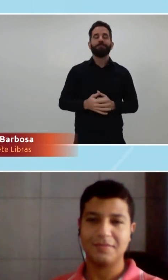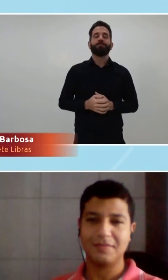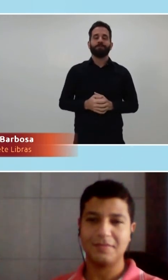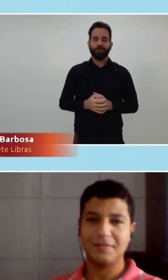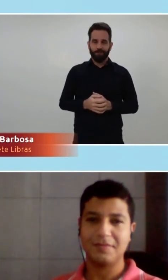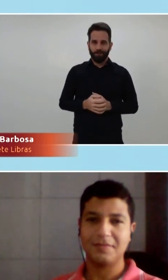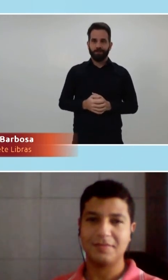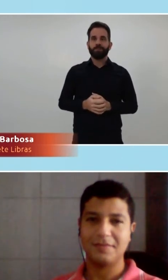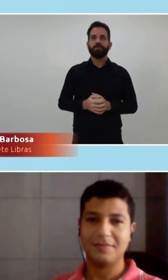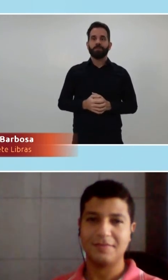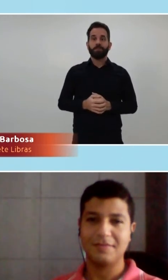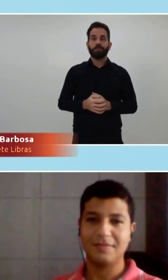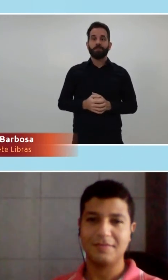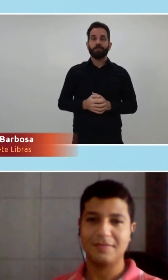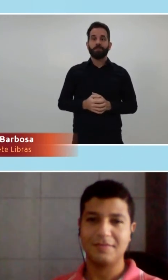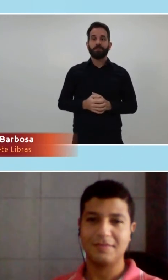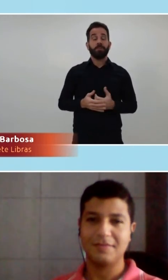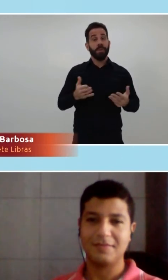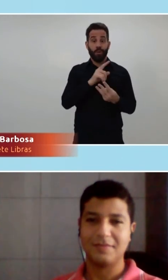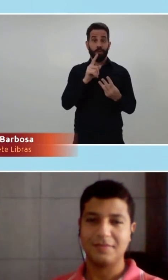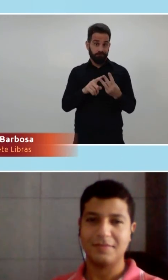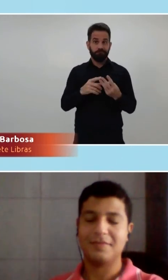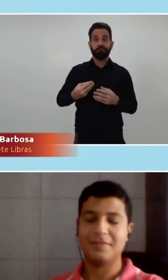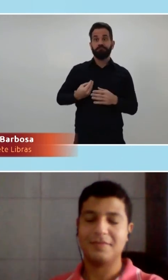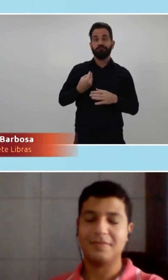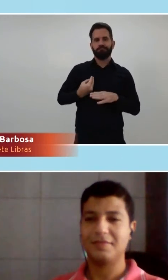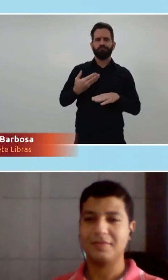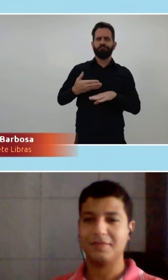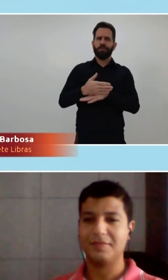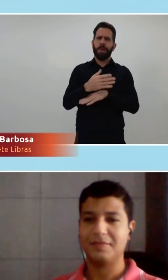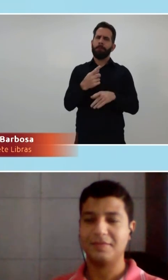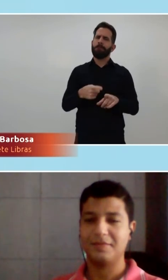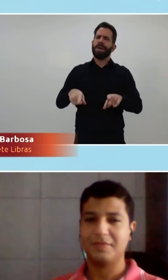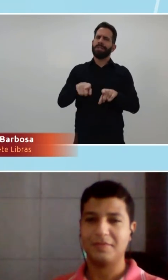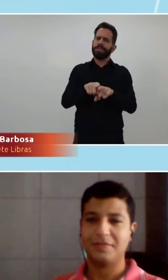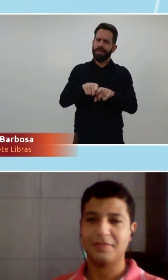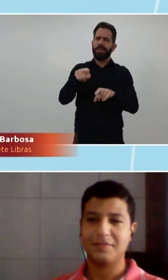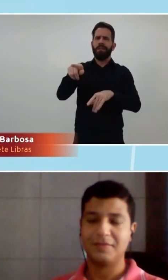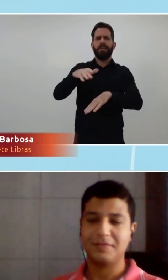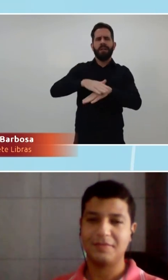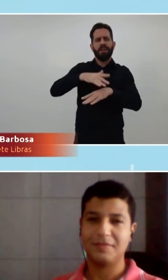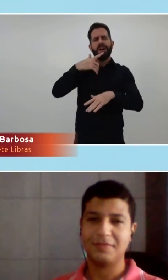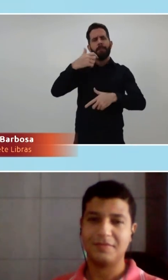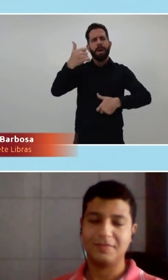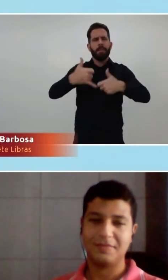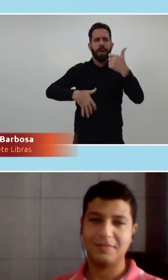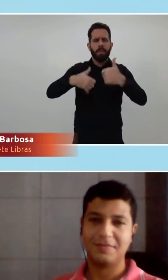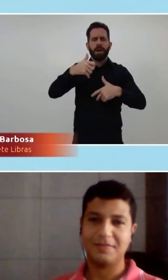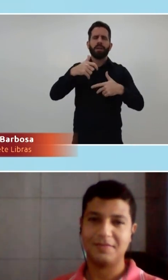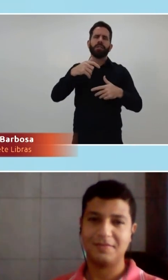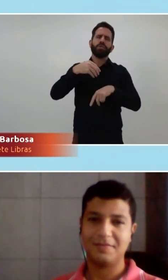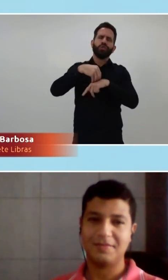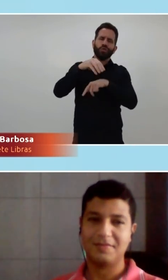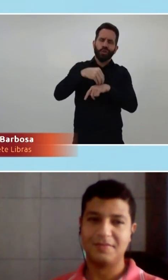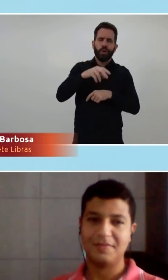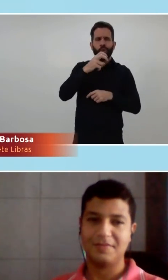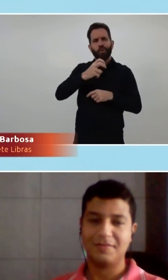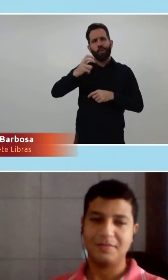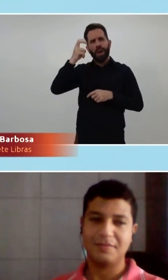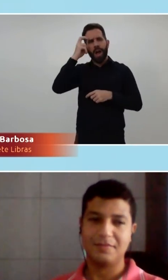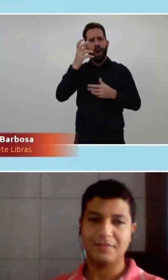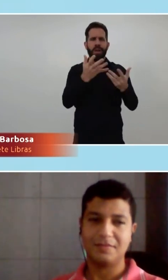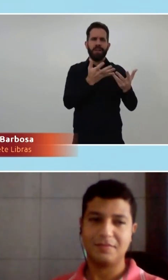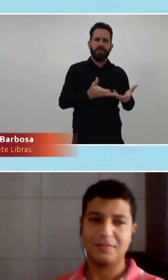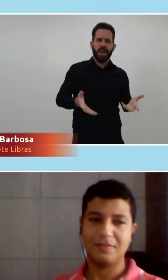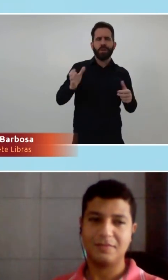outro participante aqui conosco, um outro parceiro, que vai contar quais são as dicas culturais, os eventos, cursos,